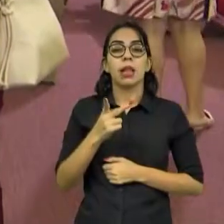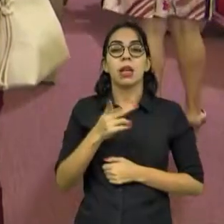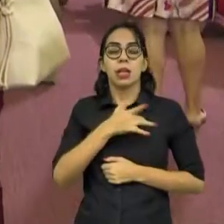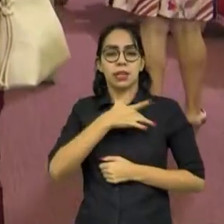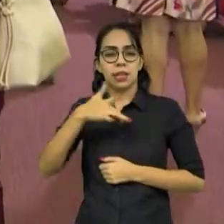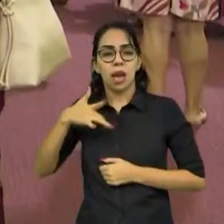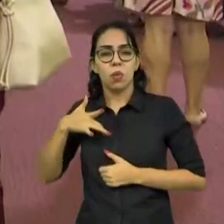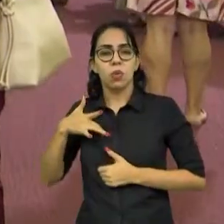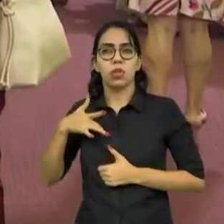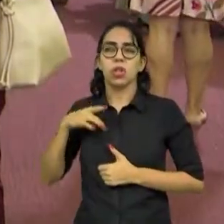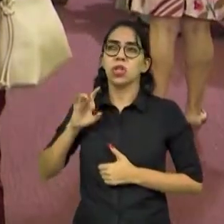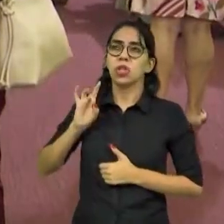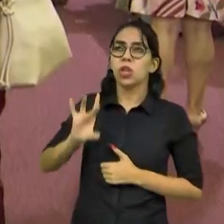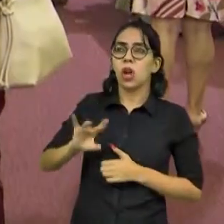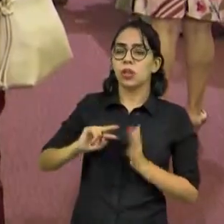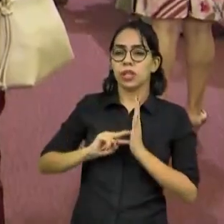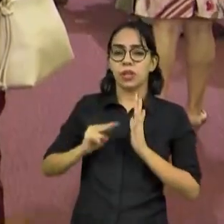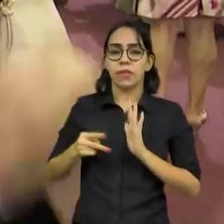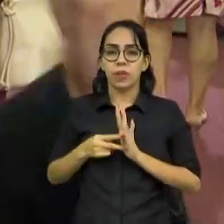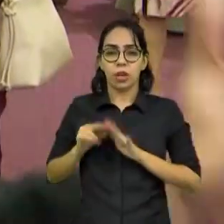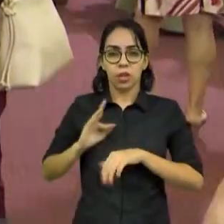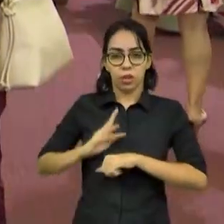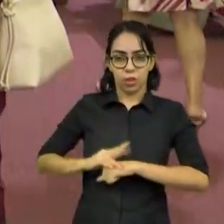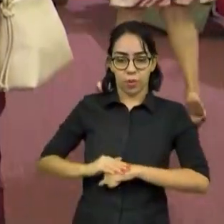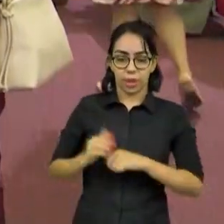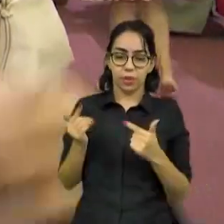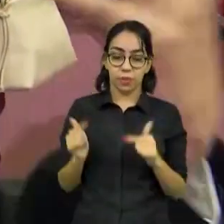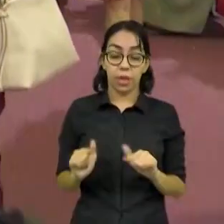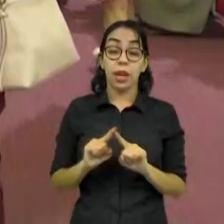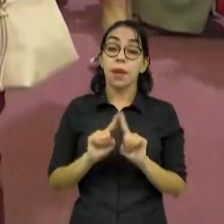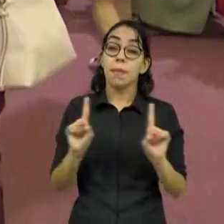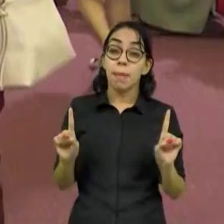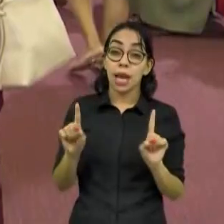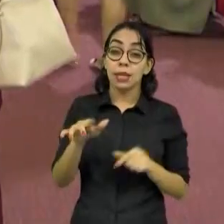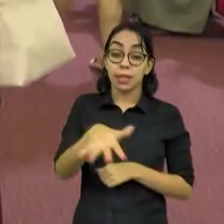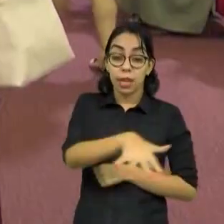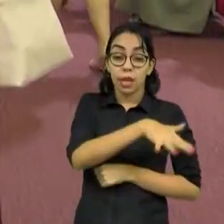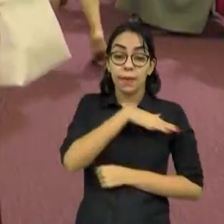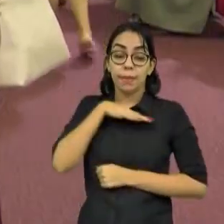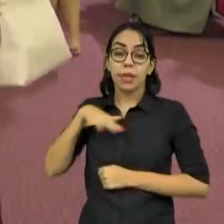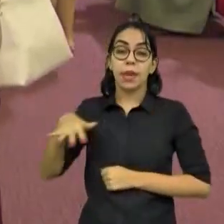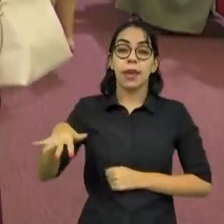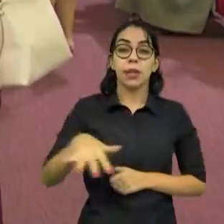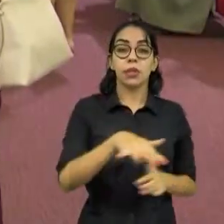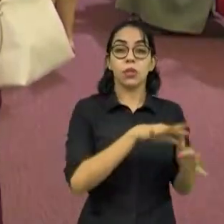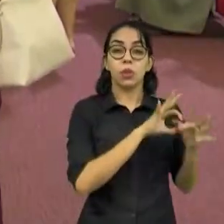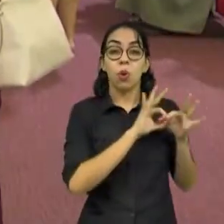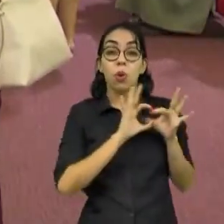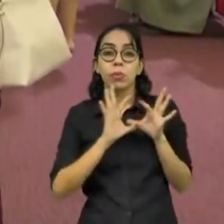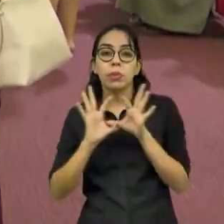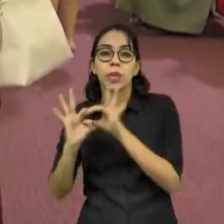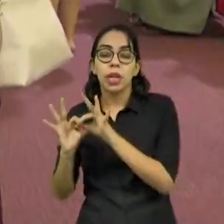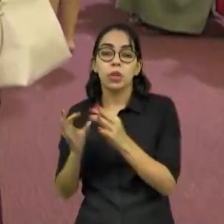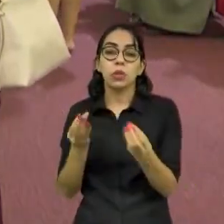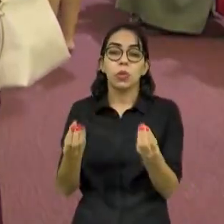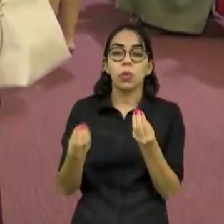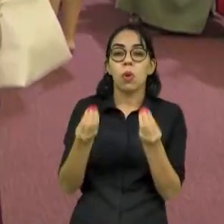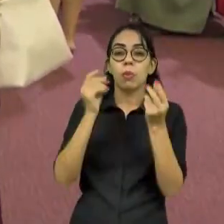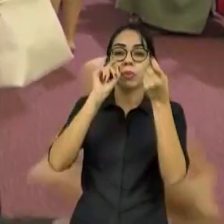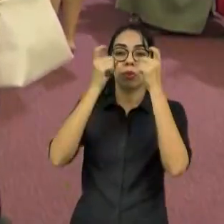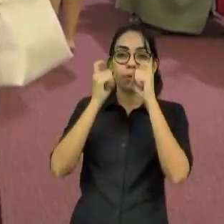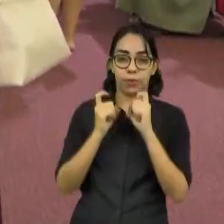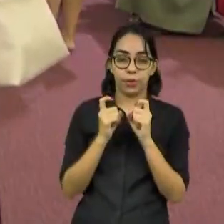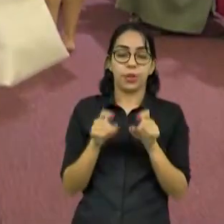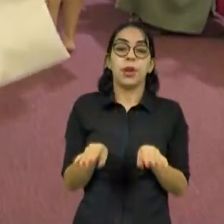ausência de doença. A gente fala também do ambiente, do cenário em que as pessoas vivem, e isso também será discutido aqui, além